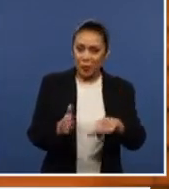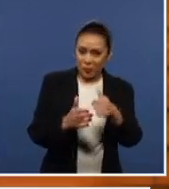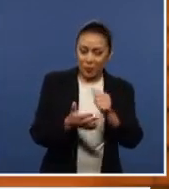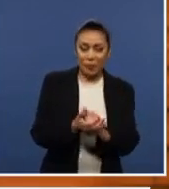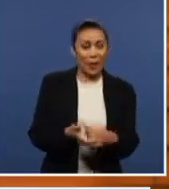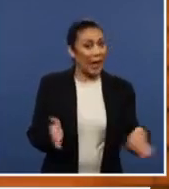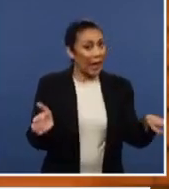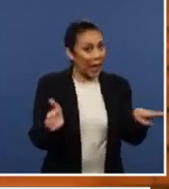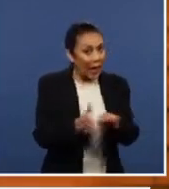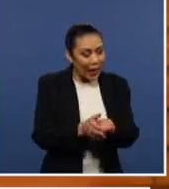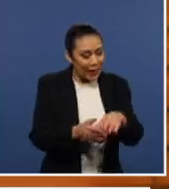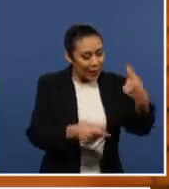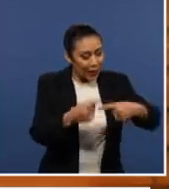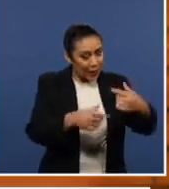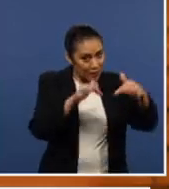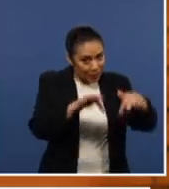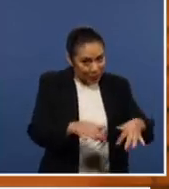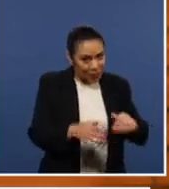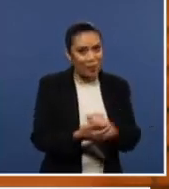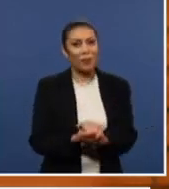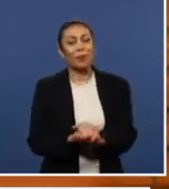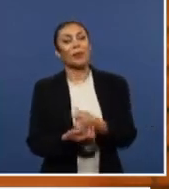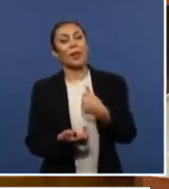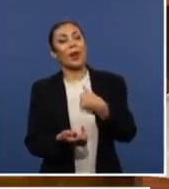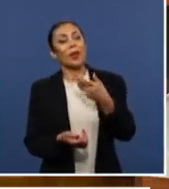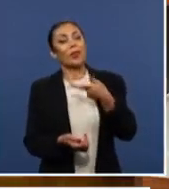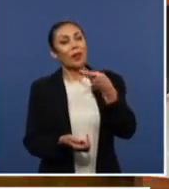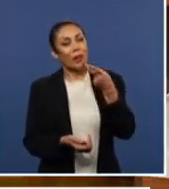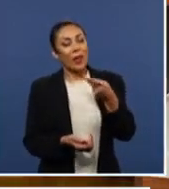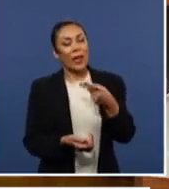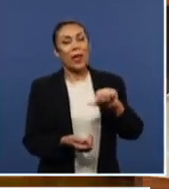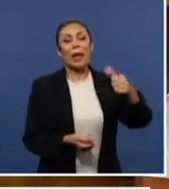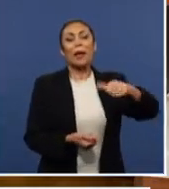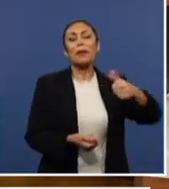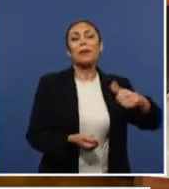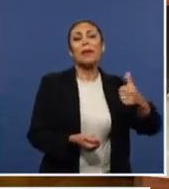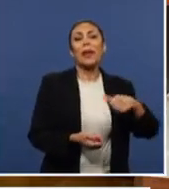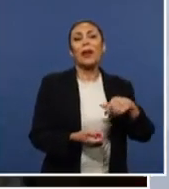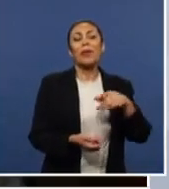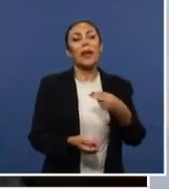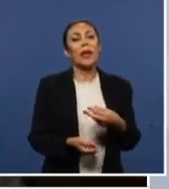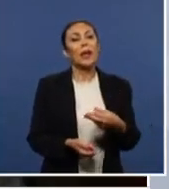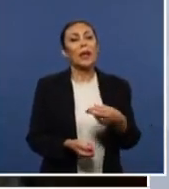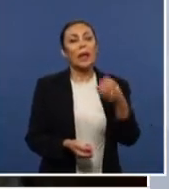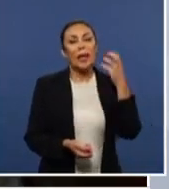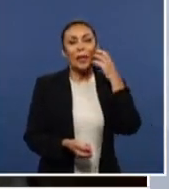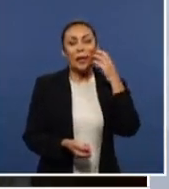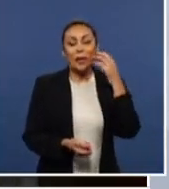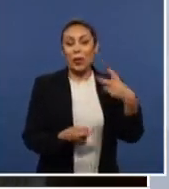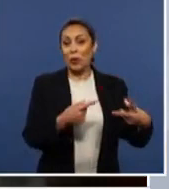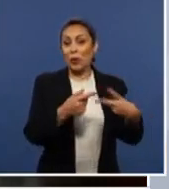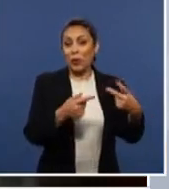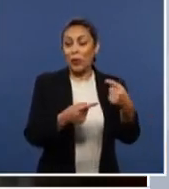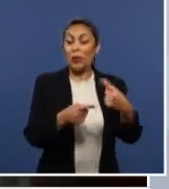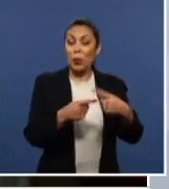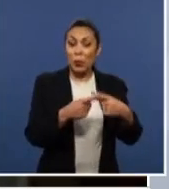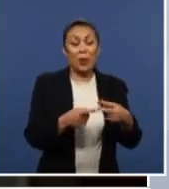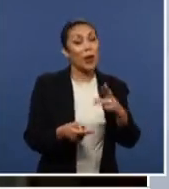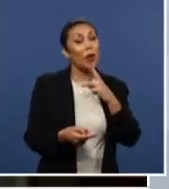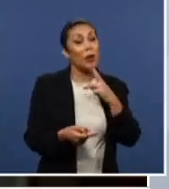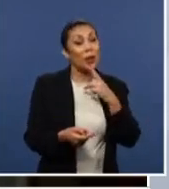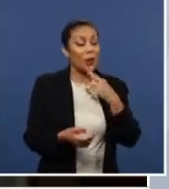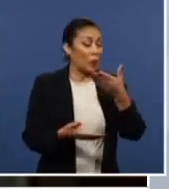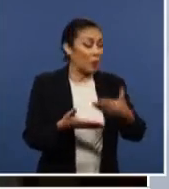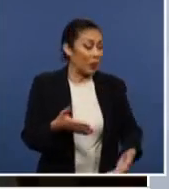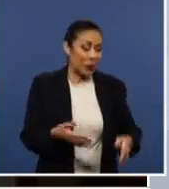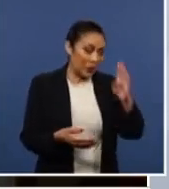o debate acabar, eu, como tinha dito, avaliava que o Tarcísio era o grande vencedor, porque o Rodrigo tinha sido o